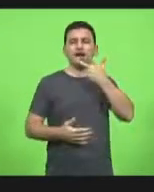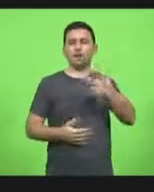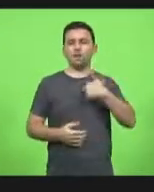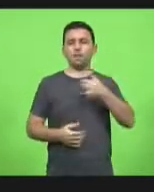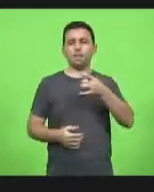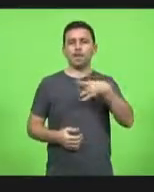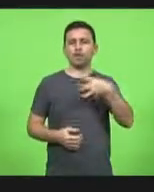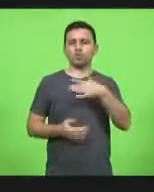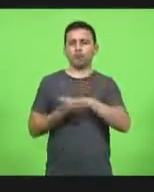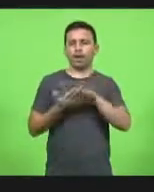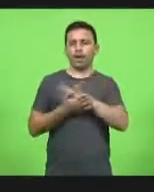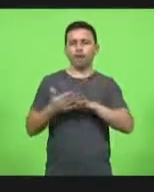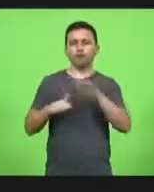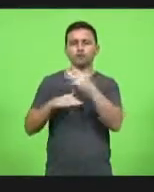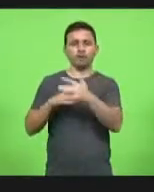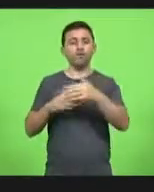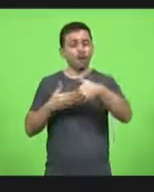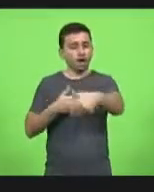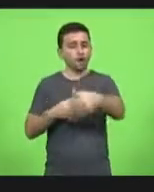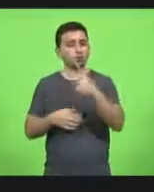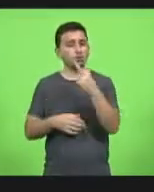Deveria ter, 2022 está chegando.